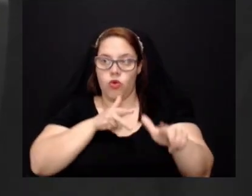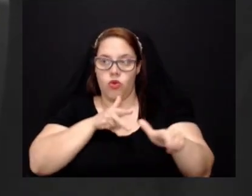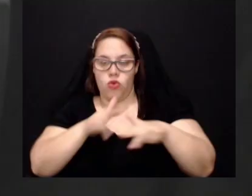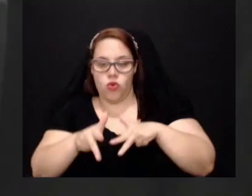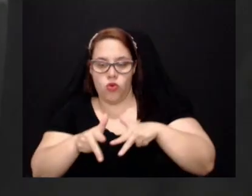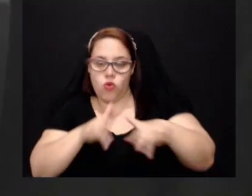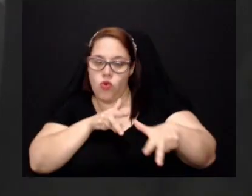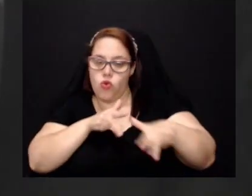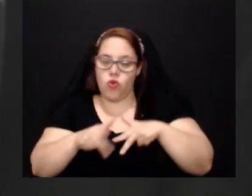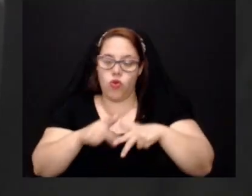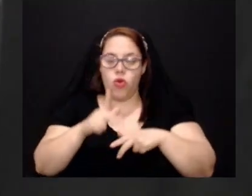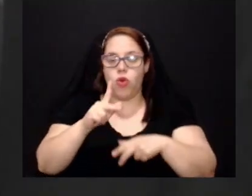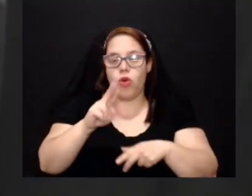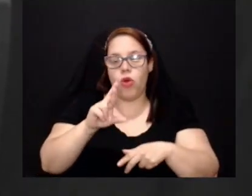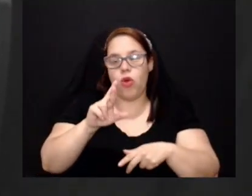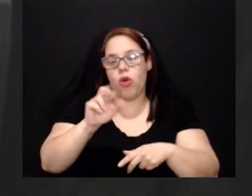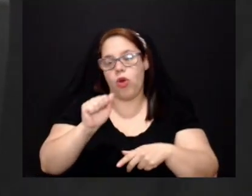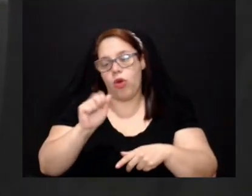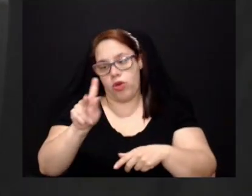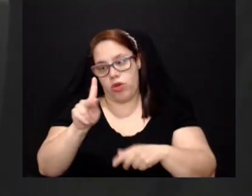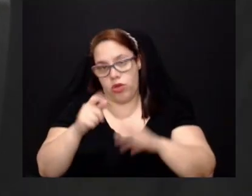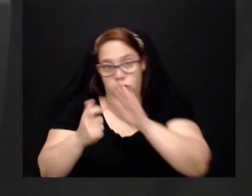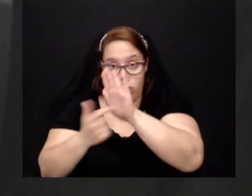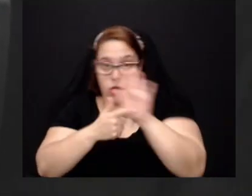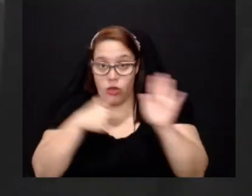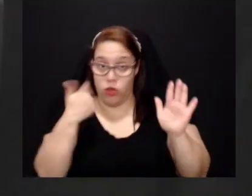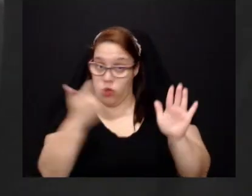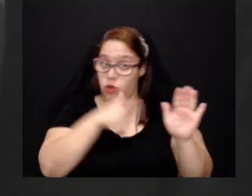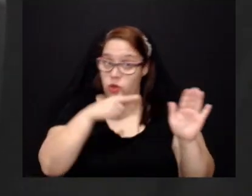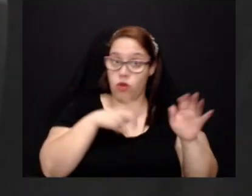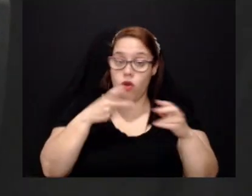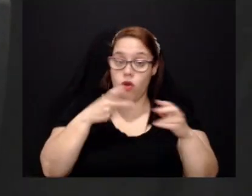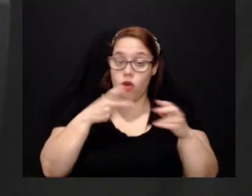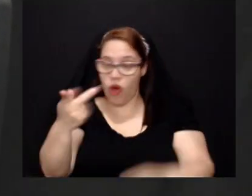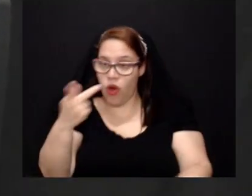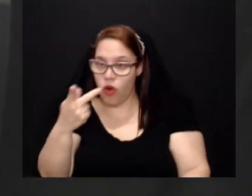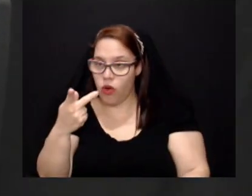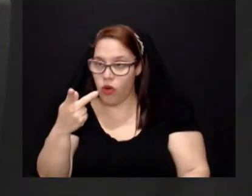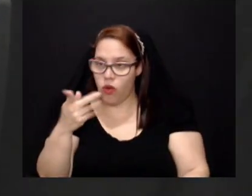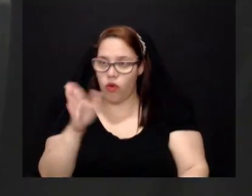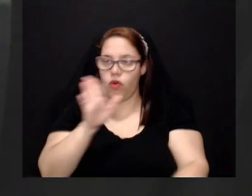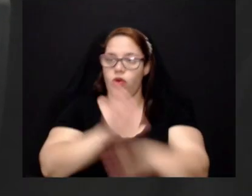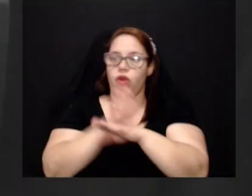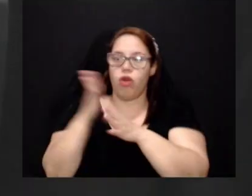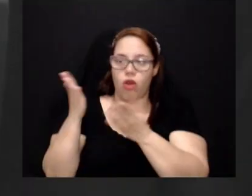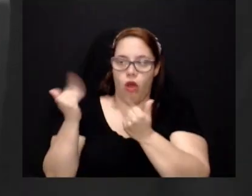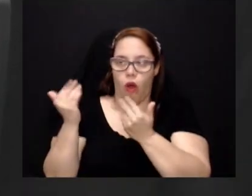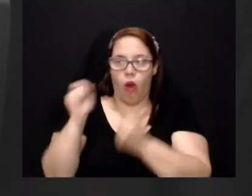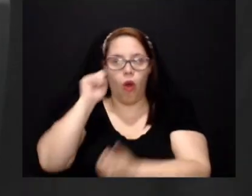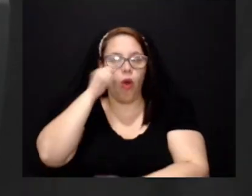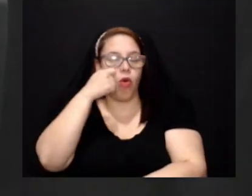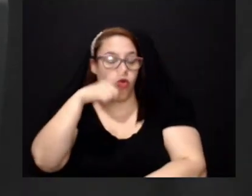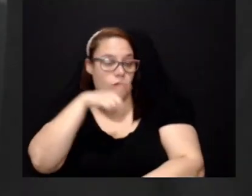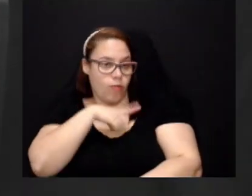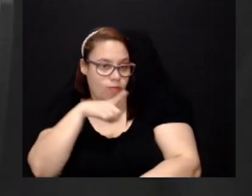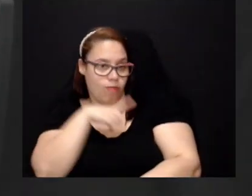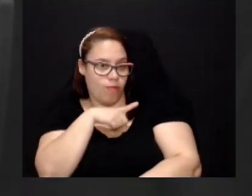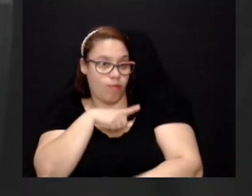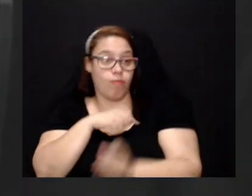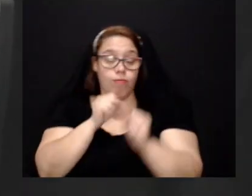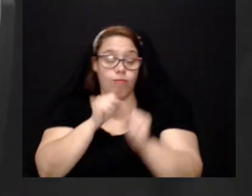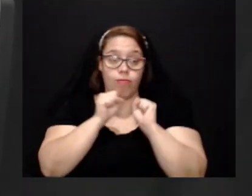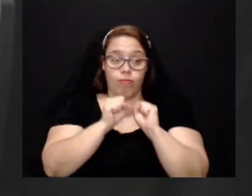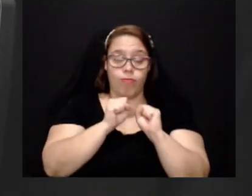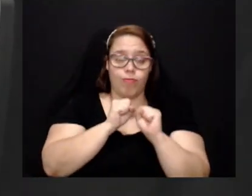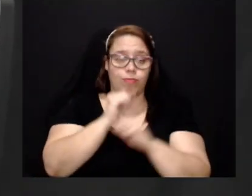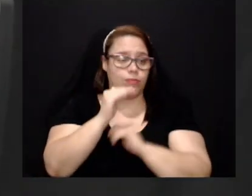que nós temos voz ativa, a juventude negra tem voz ativa, nós podemos muito.